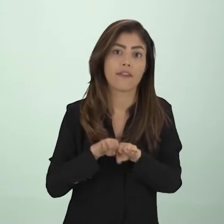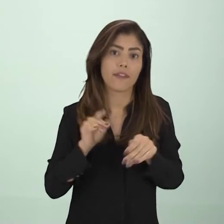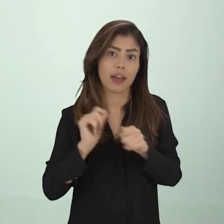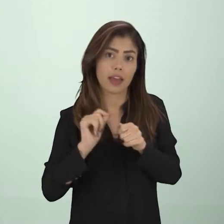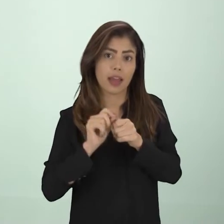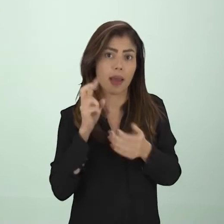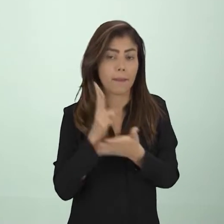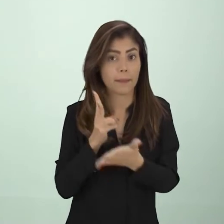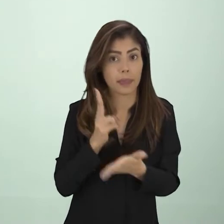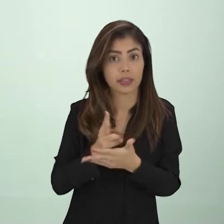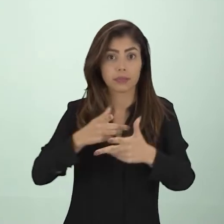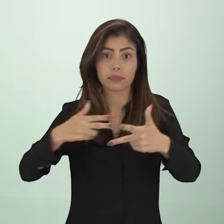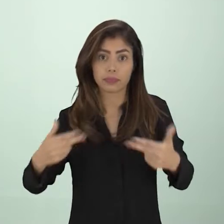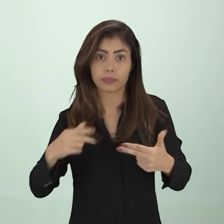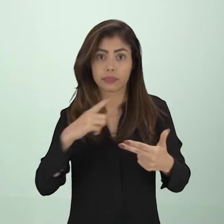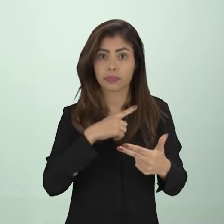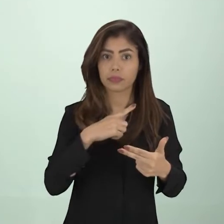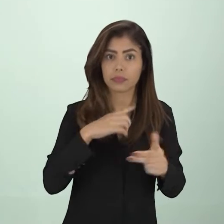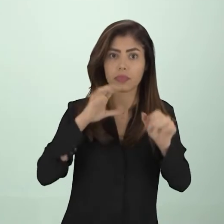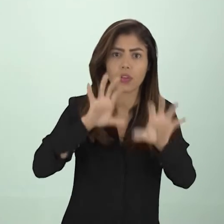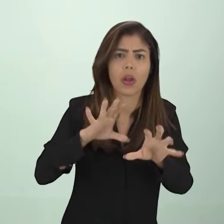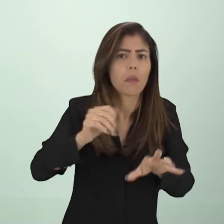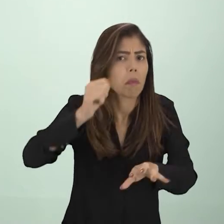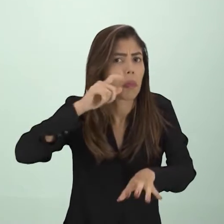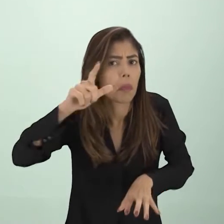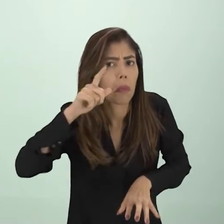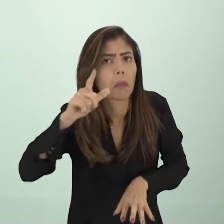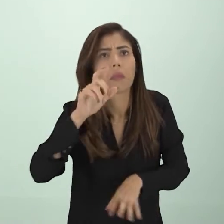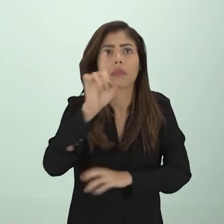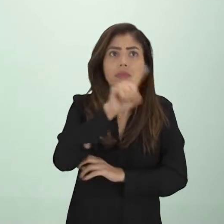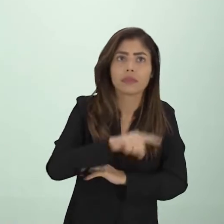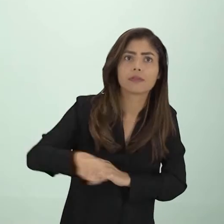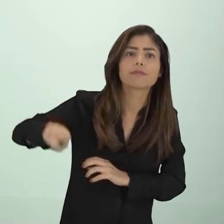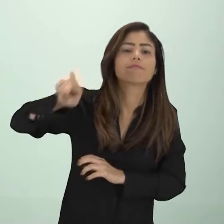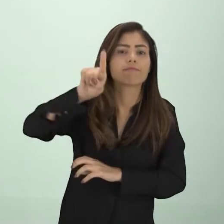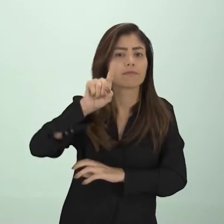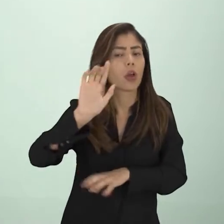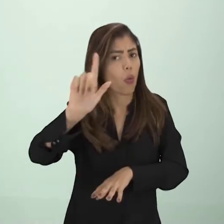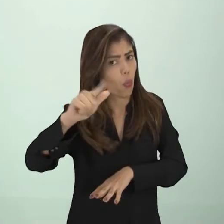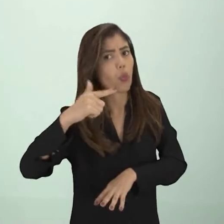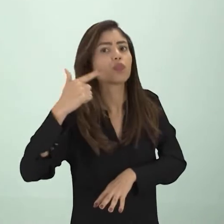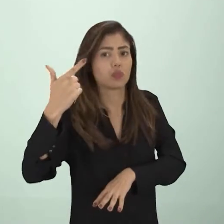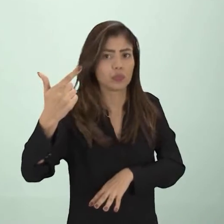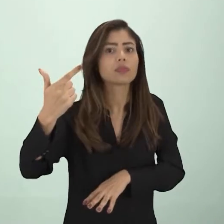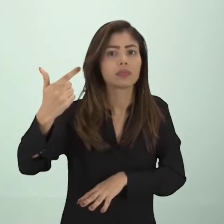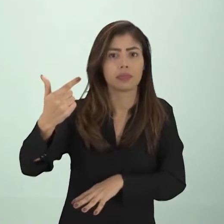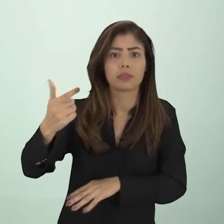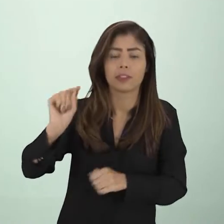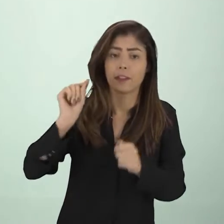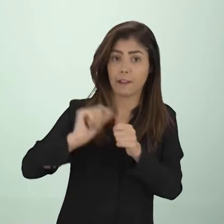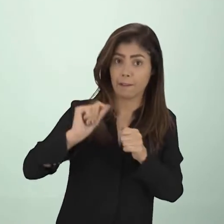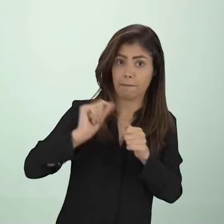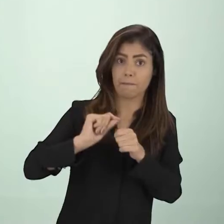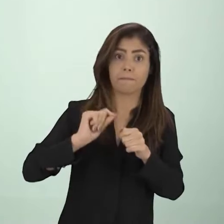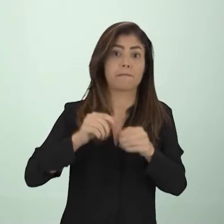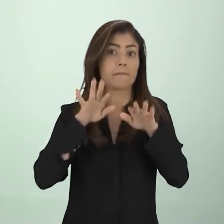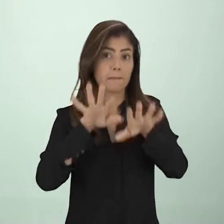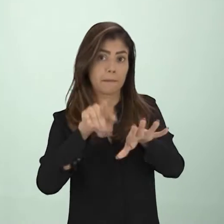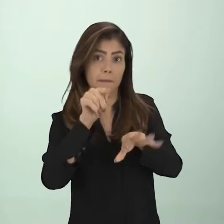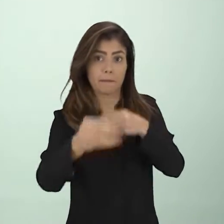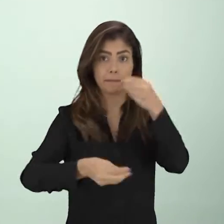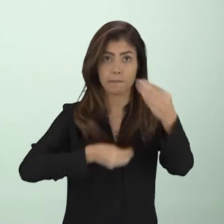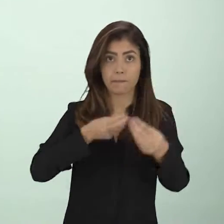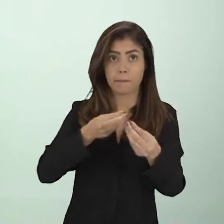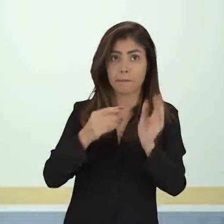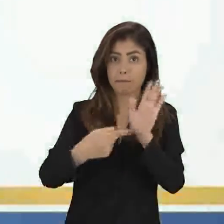coisa, Preste bem atenção como é que os ciclos dos outros elementos químicos, e façam dessa maneira que está